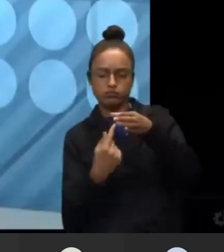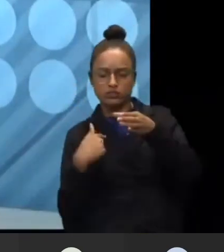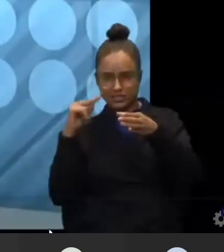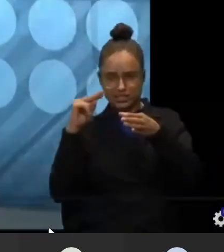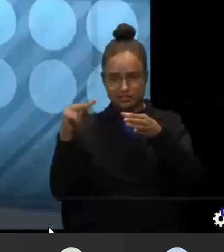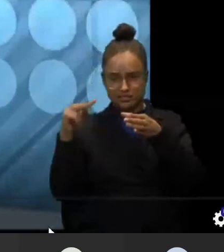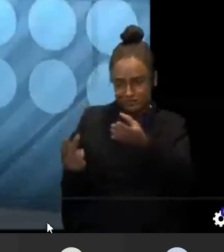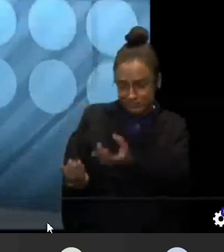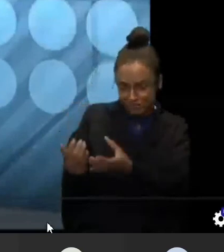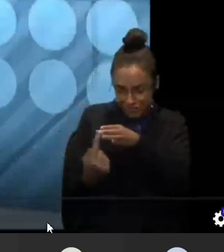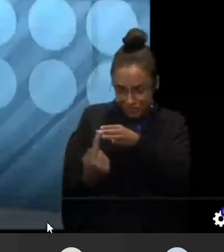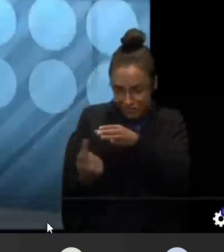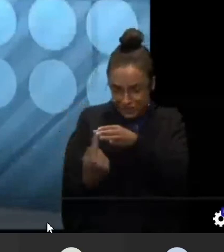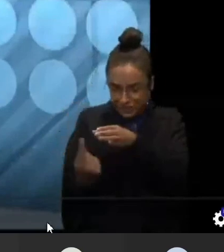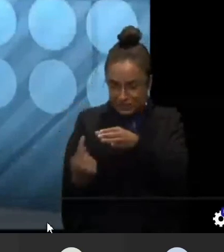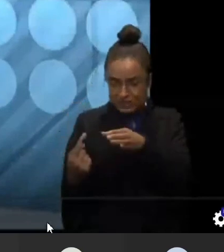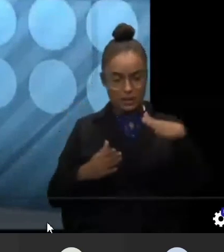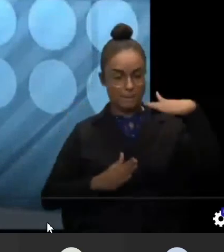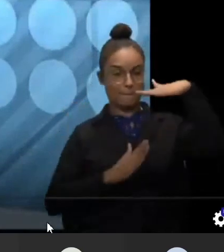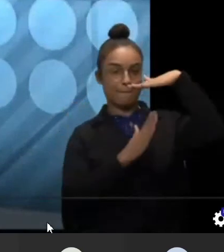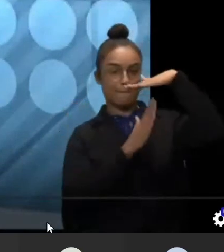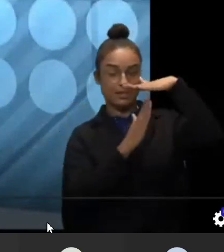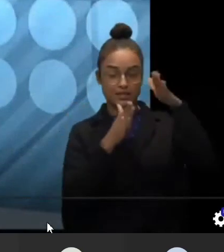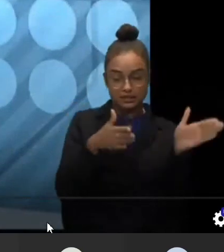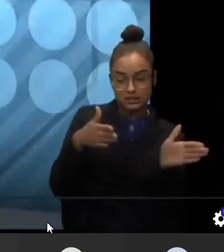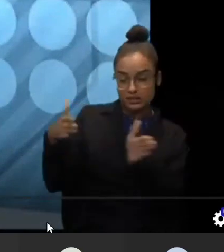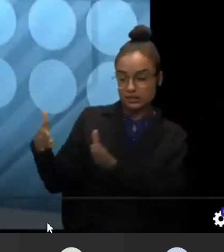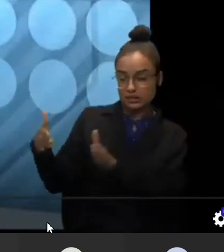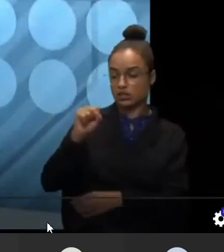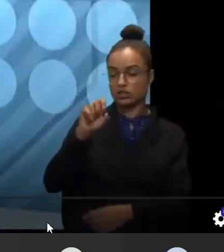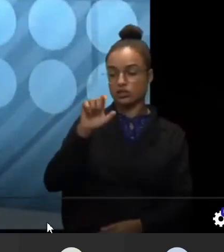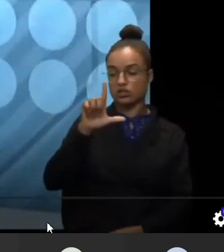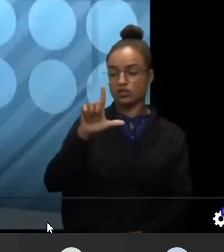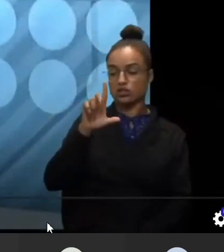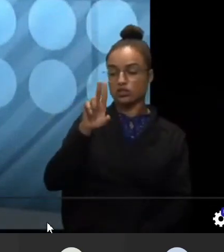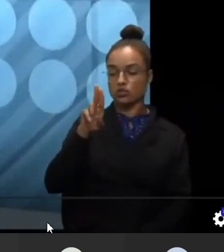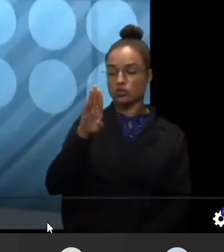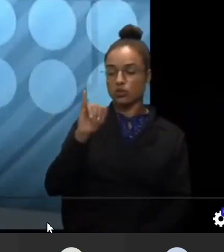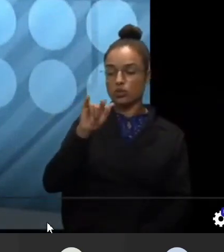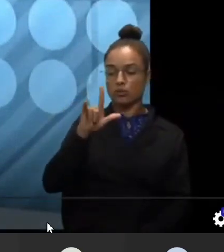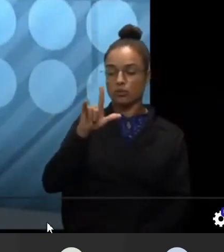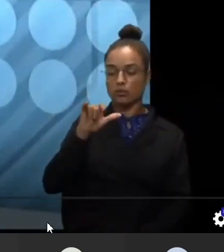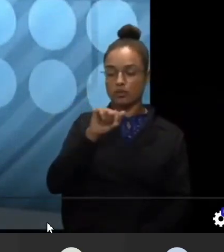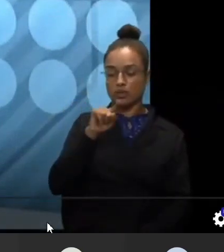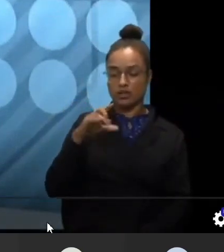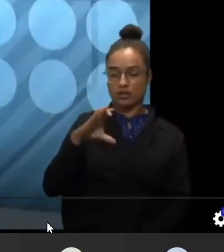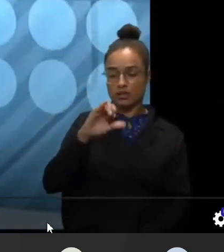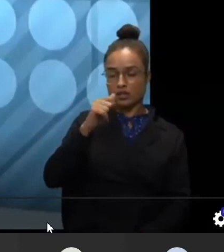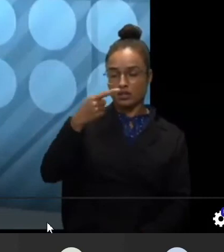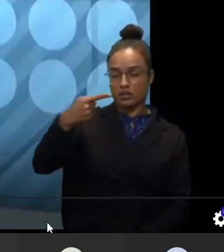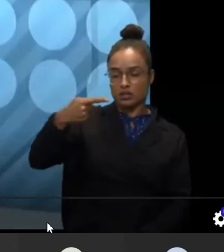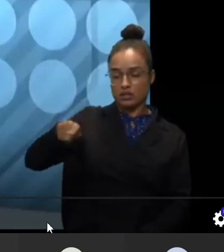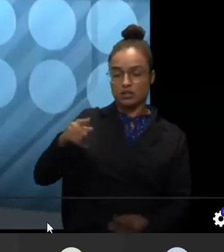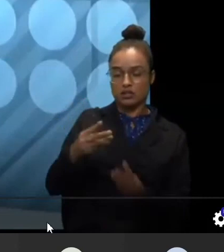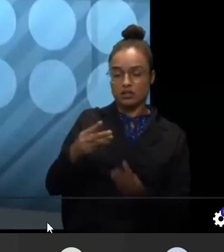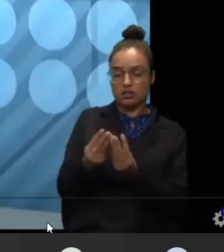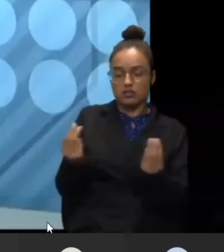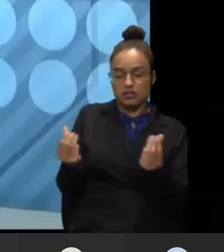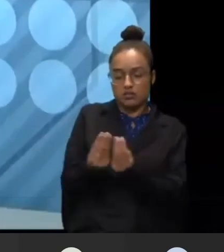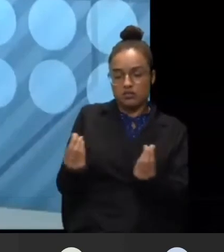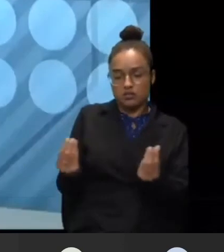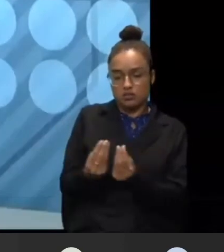solubilização desses compostos, nós estamos dando esse período para favorecer a solubilização de compostos dos compostos conforme a